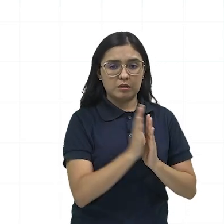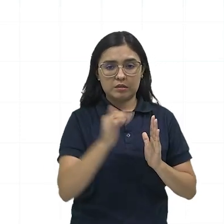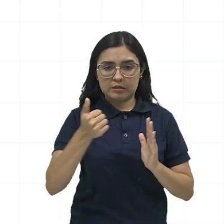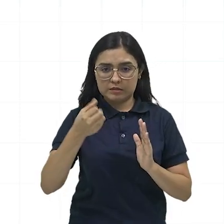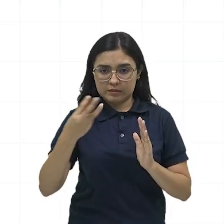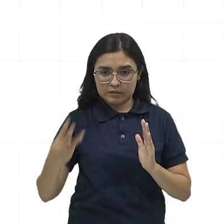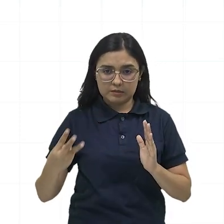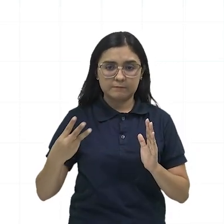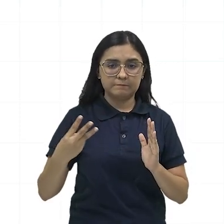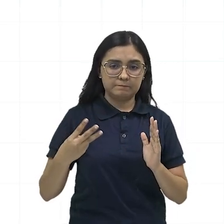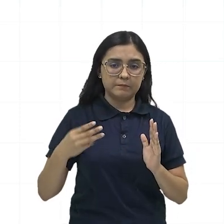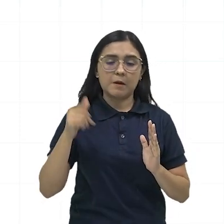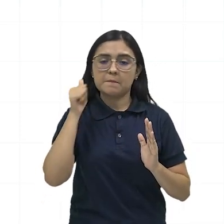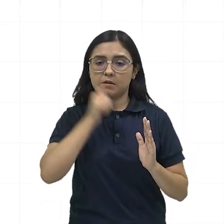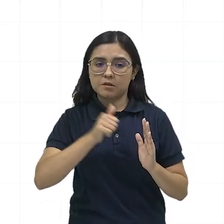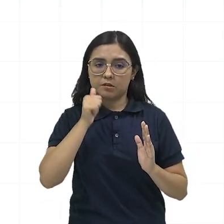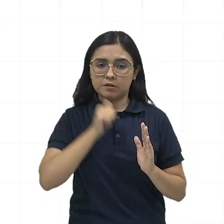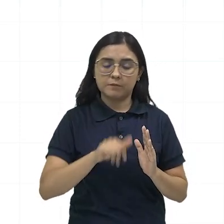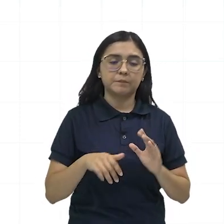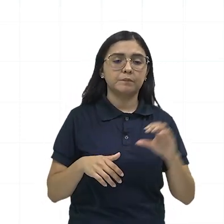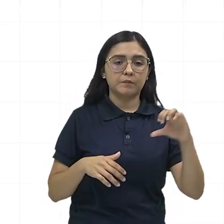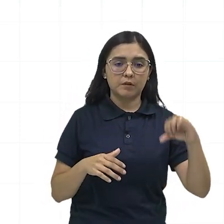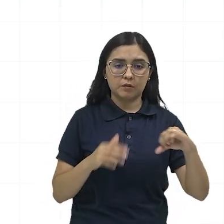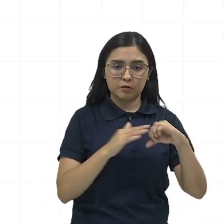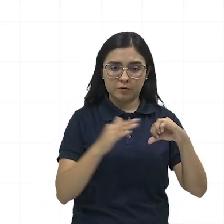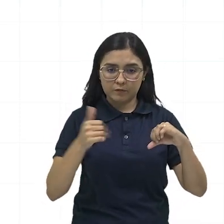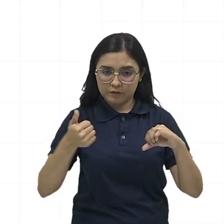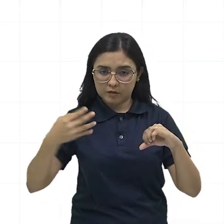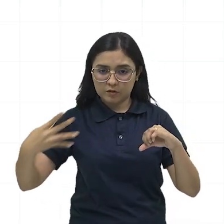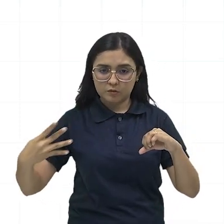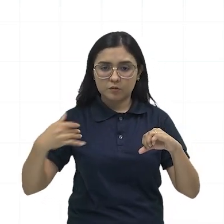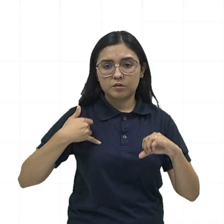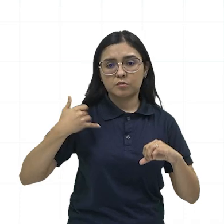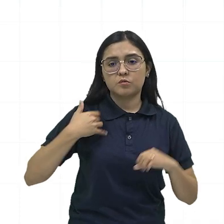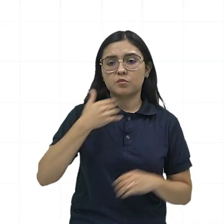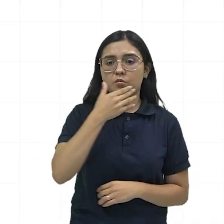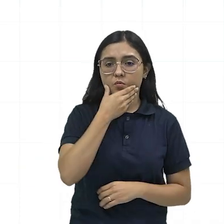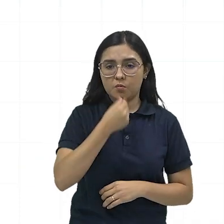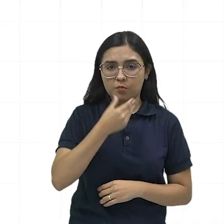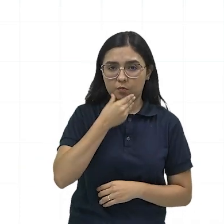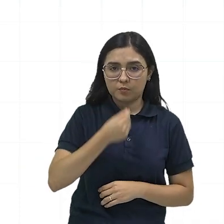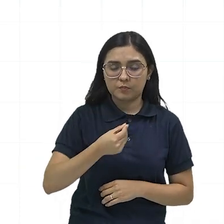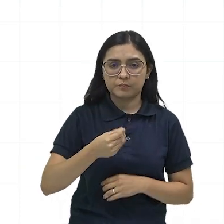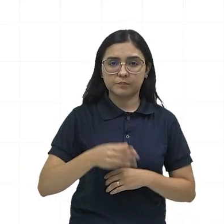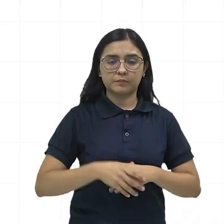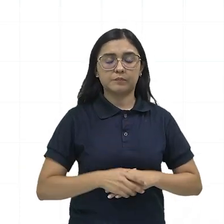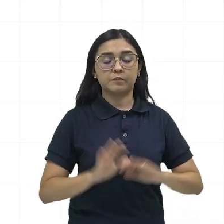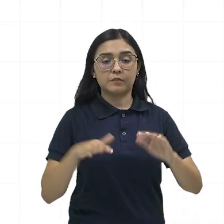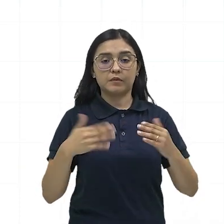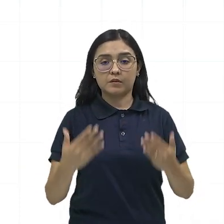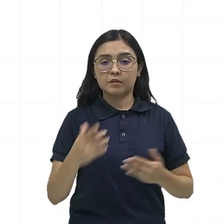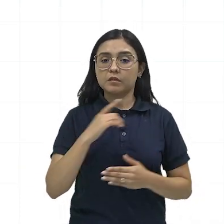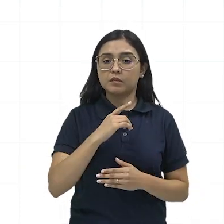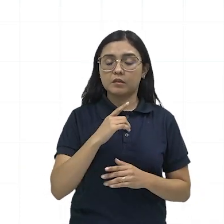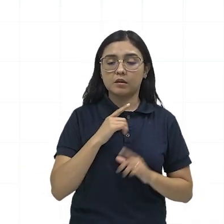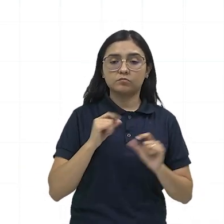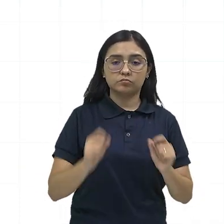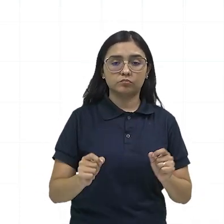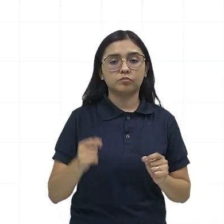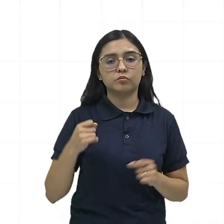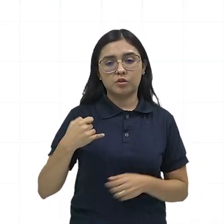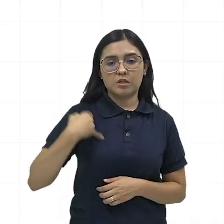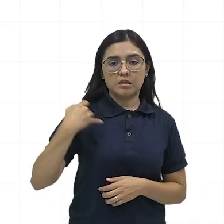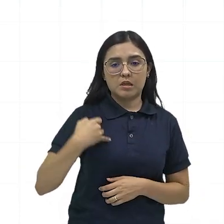nas meninas e entre 9 e 14 anos de idade nos meninos. Então a gente tem ali uma faixa